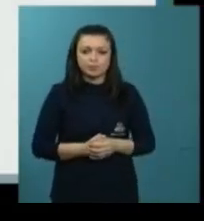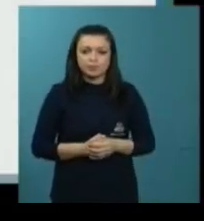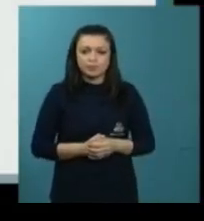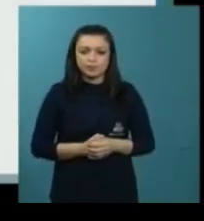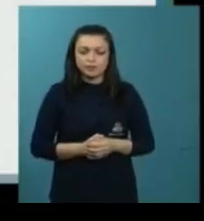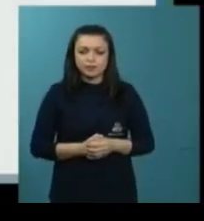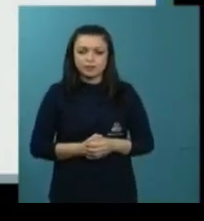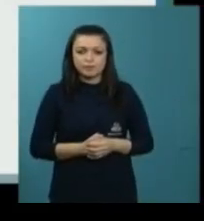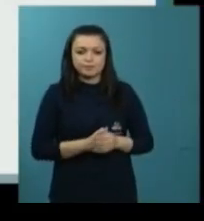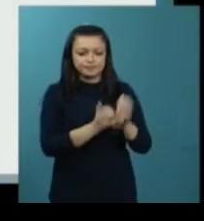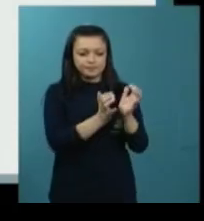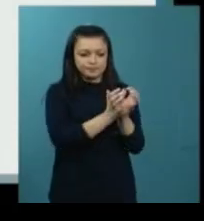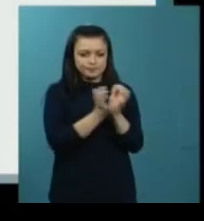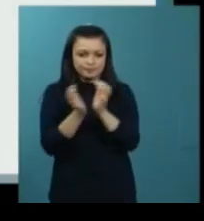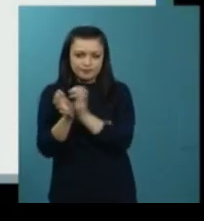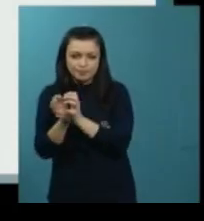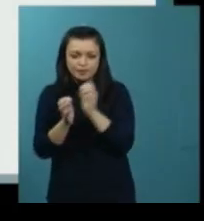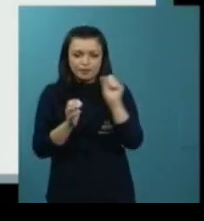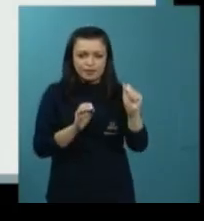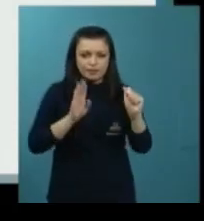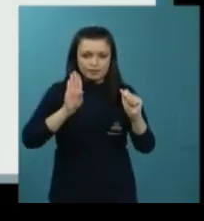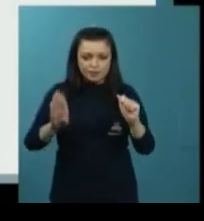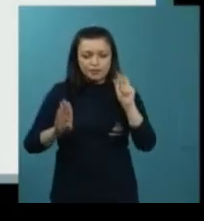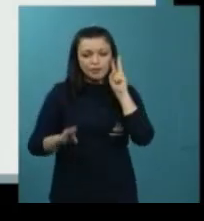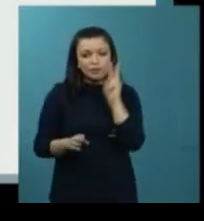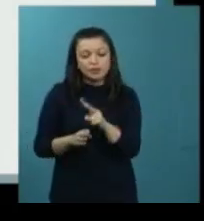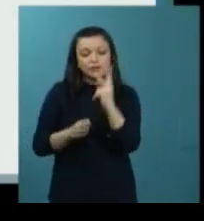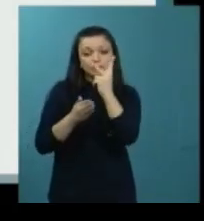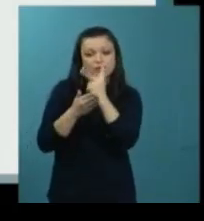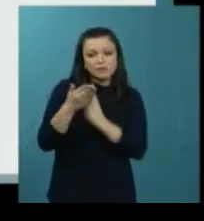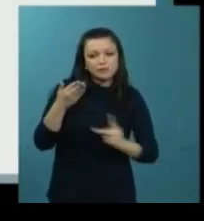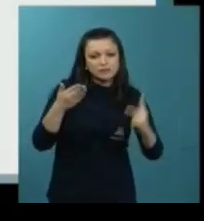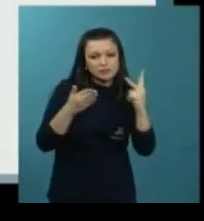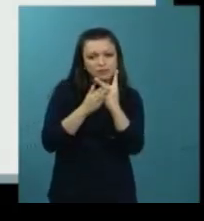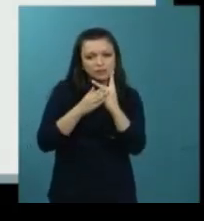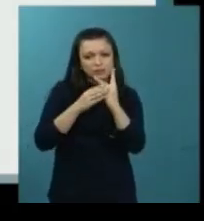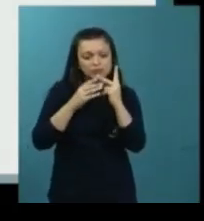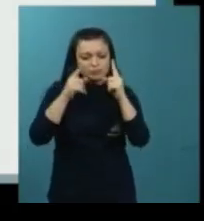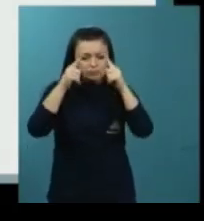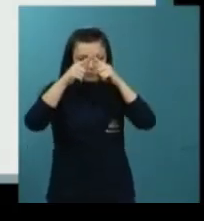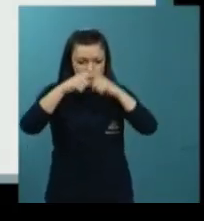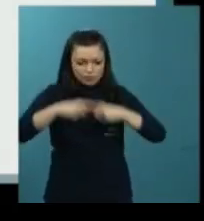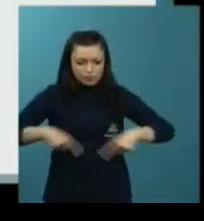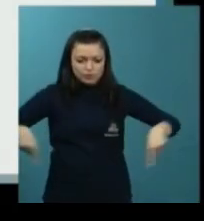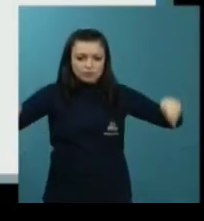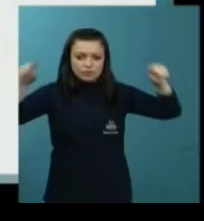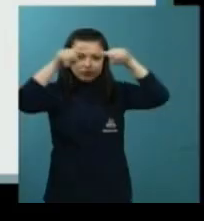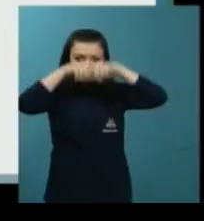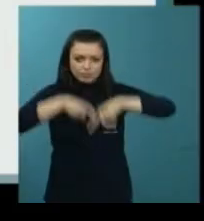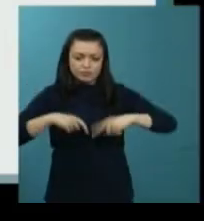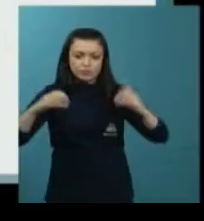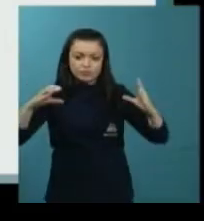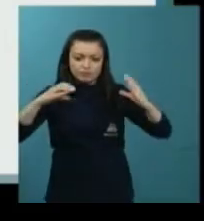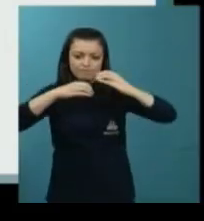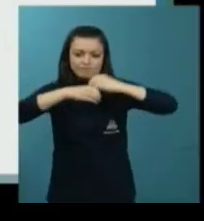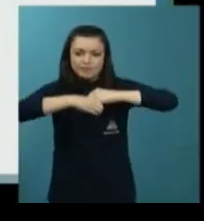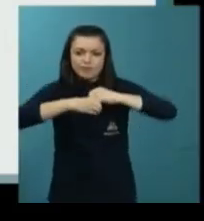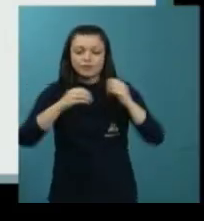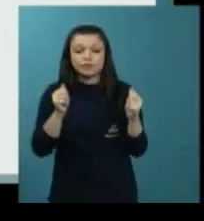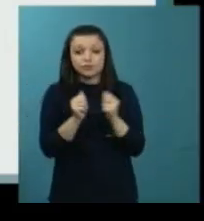conjuntos. É a parte do diagrama, a parte do desenho que se